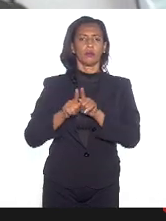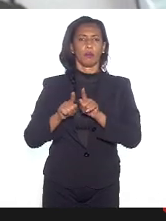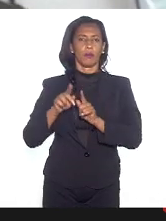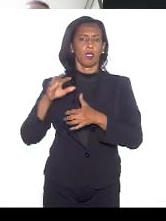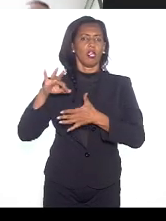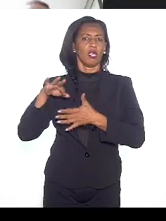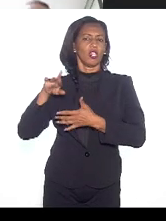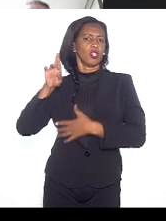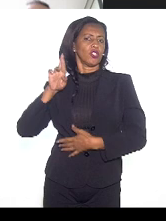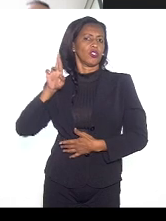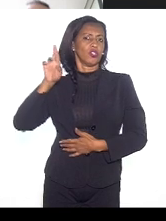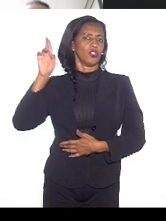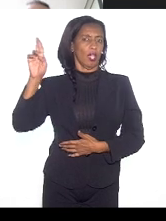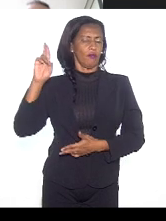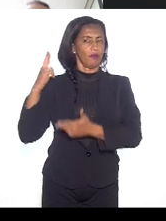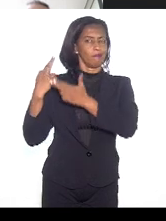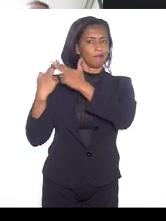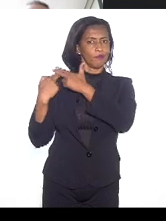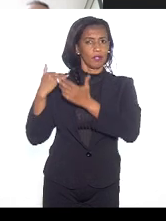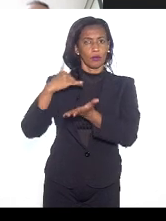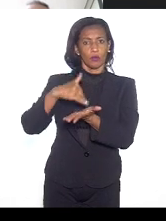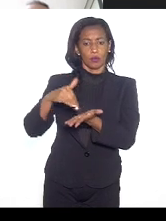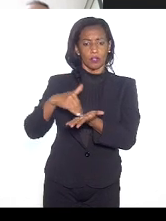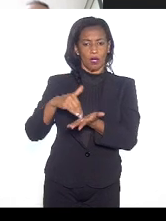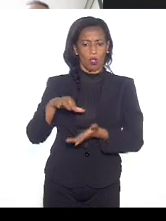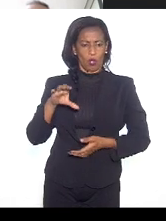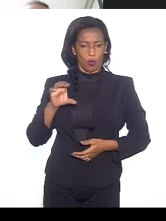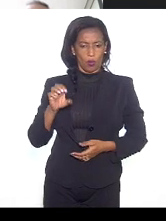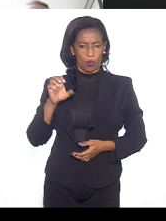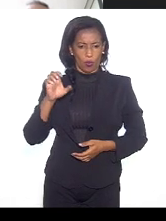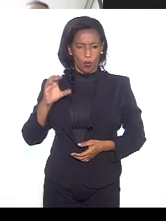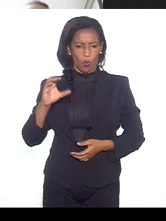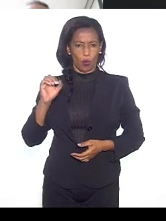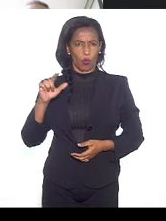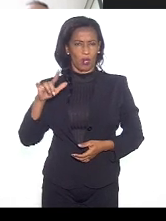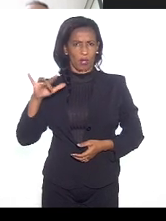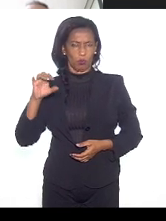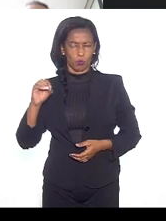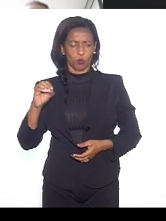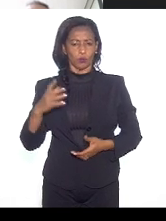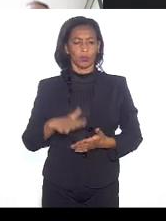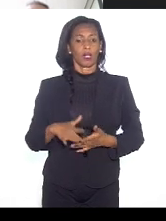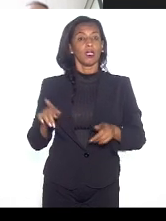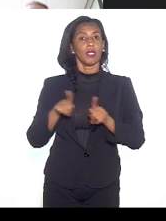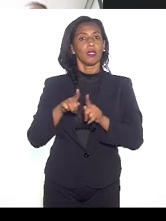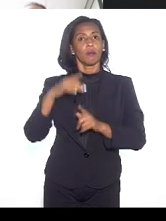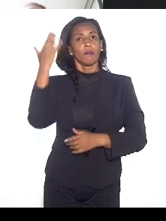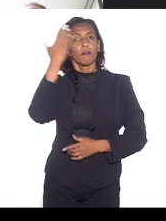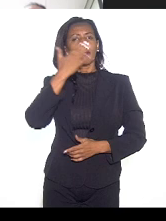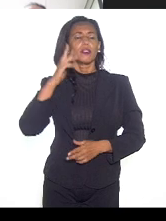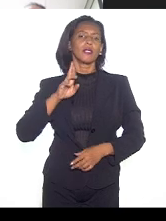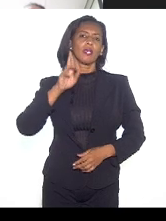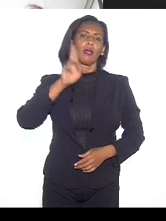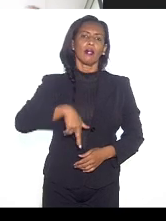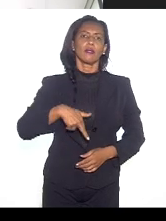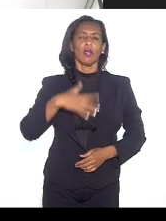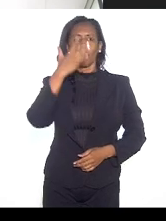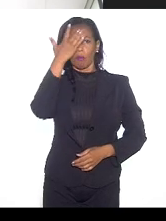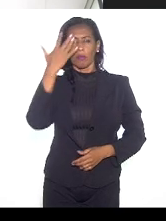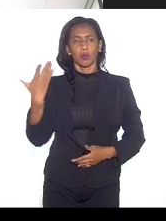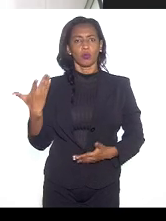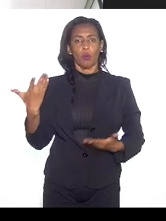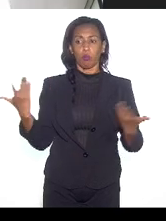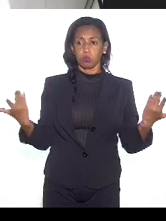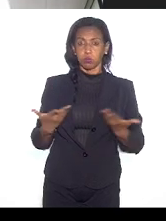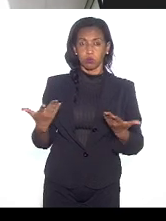chefe de gabinete do secretário, né, Coronel Polito? Agradecer a presença daqueles que são a razão de estarmos aqui, que